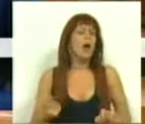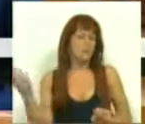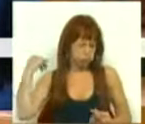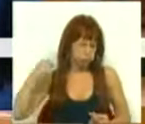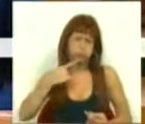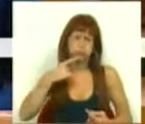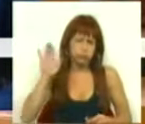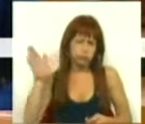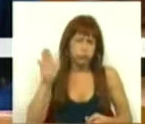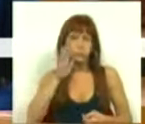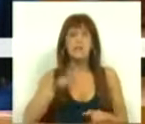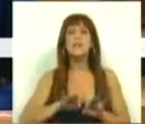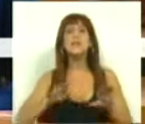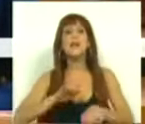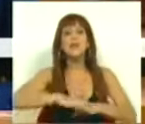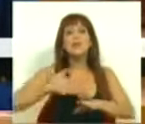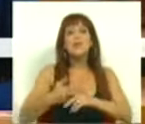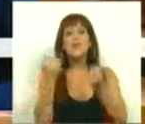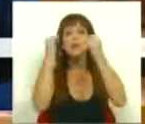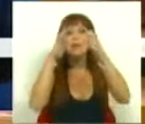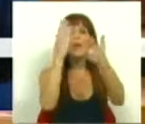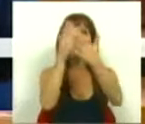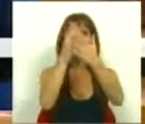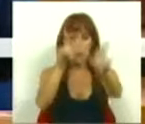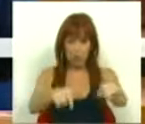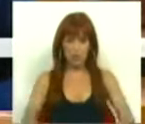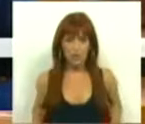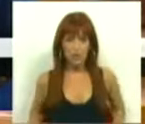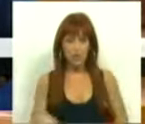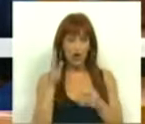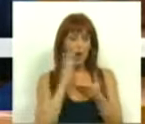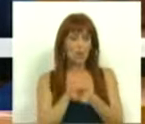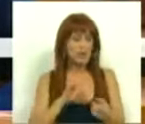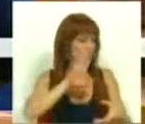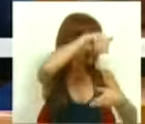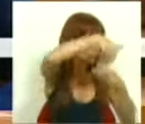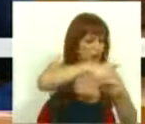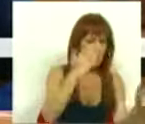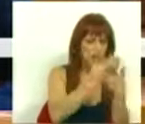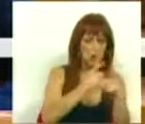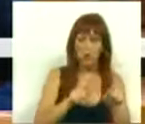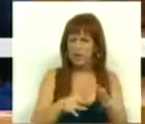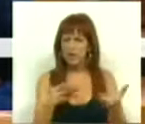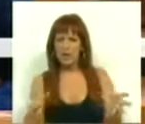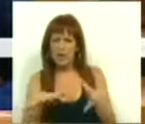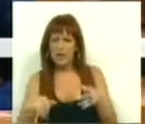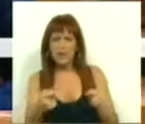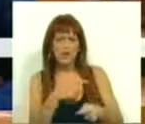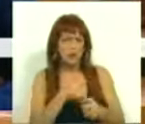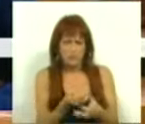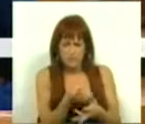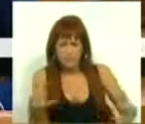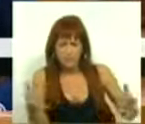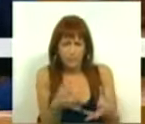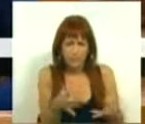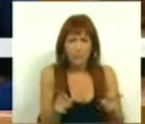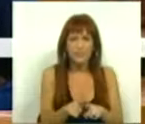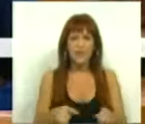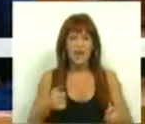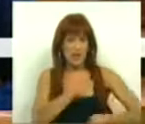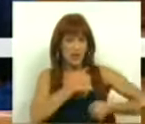há já muito tempo, assim como o reforço da autonomia das escolas. Os processos de agregação de escolas e o redimensionamento das turmas,